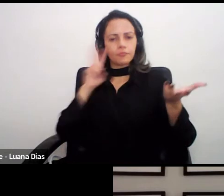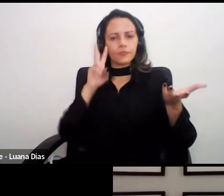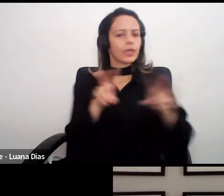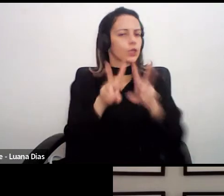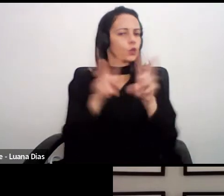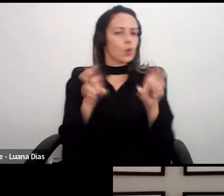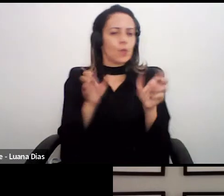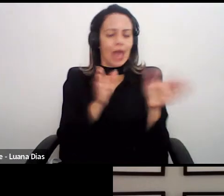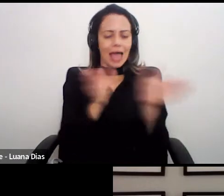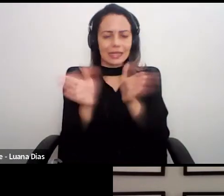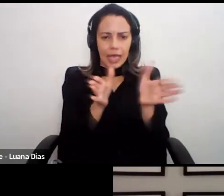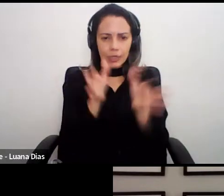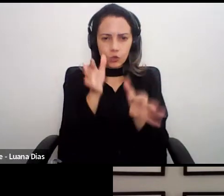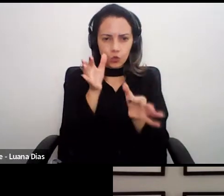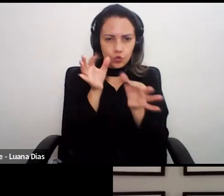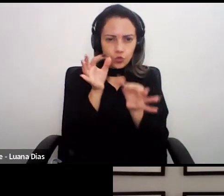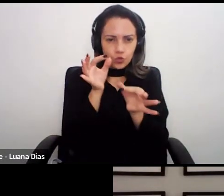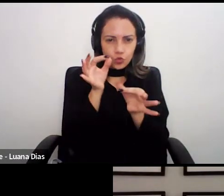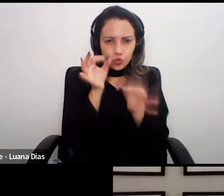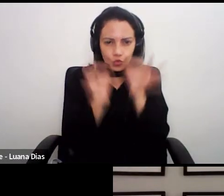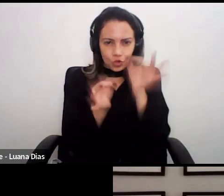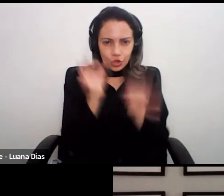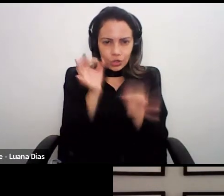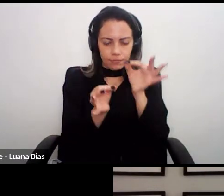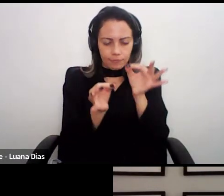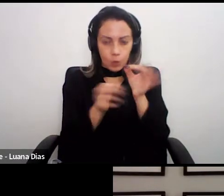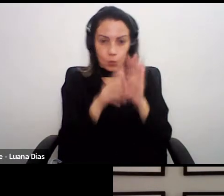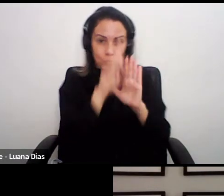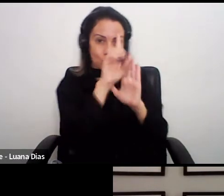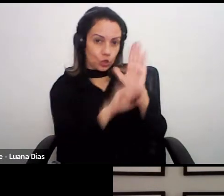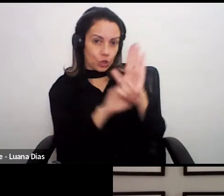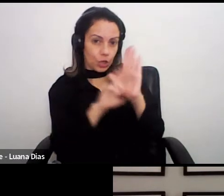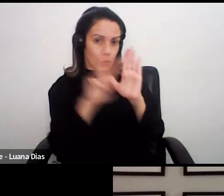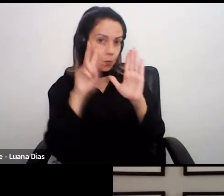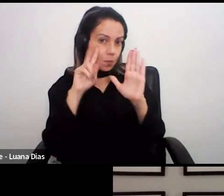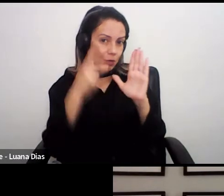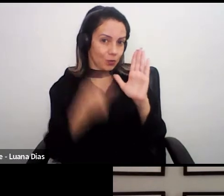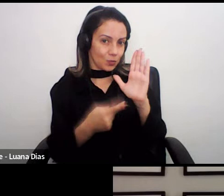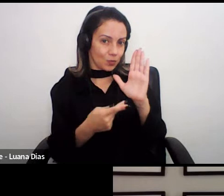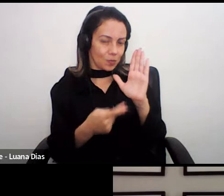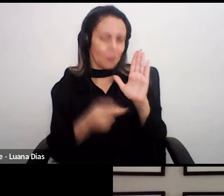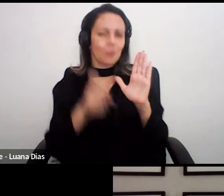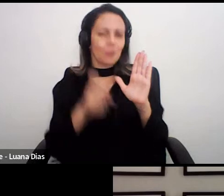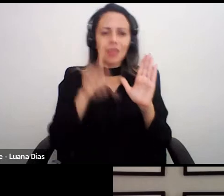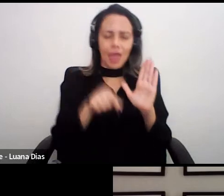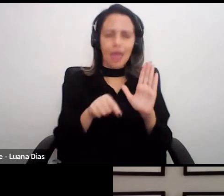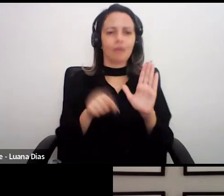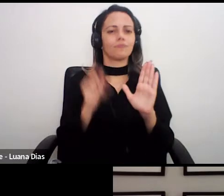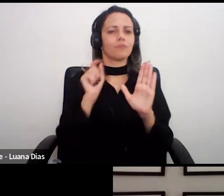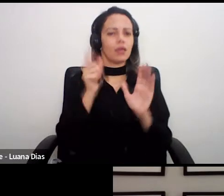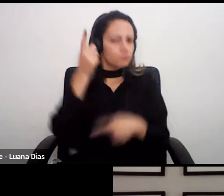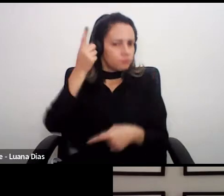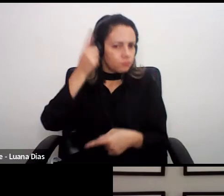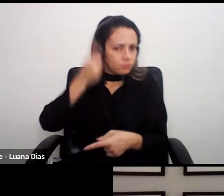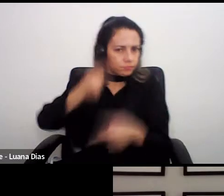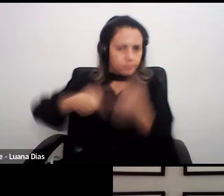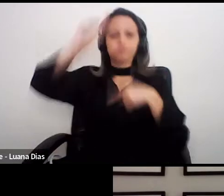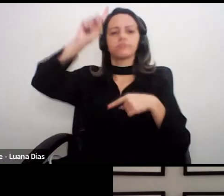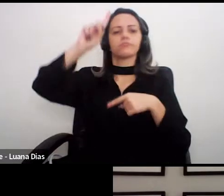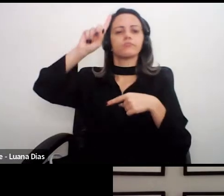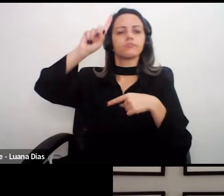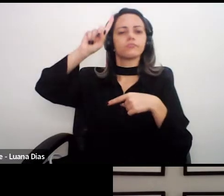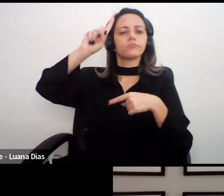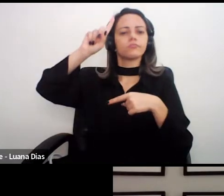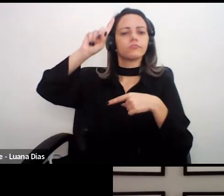como um direito humano significa uma guinada, que é uma guinada menos procedimental,